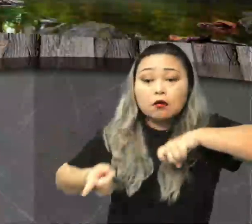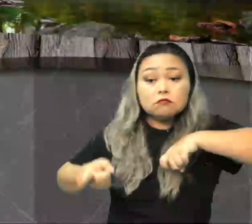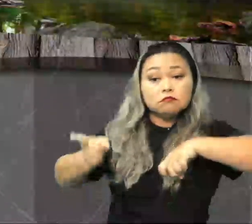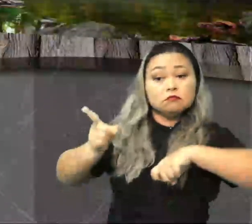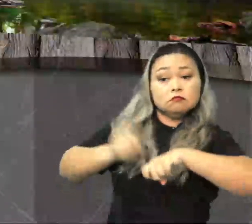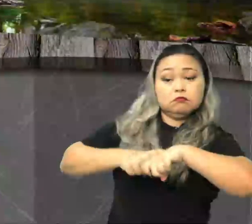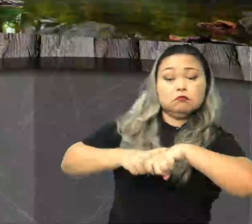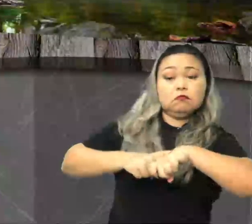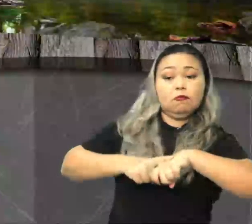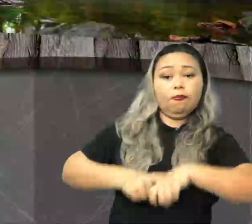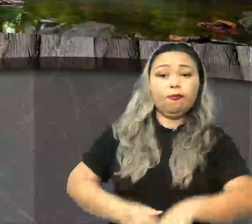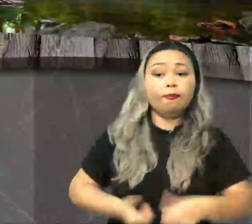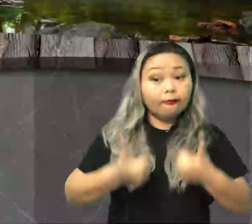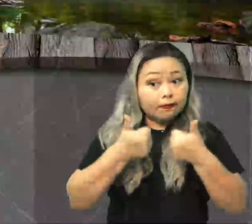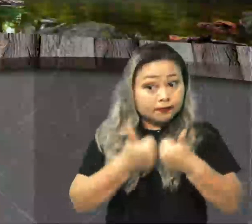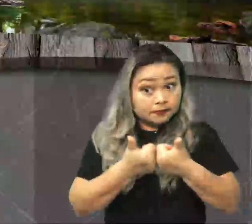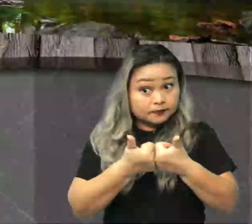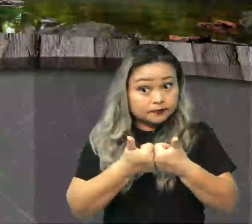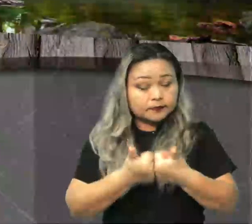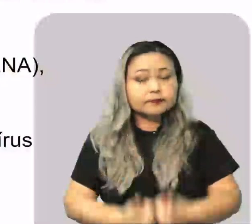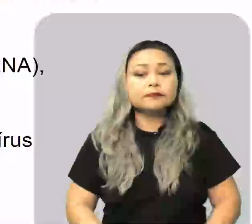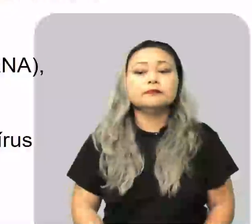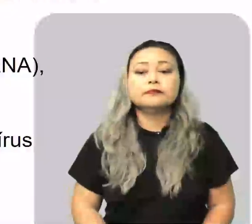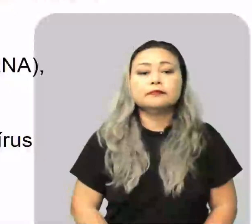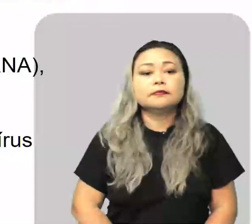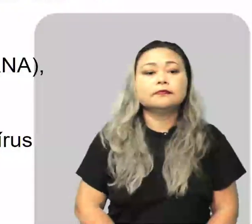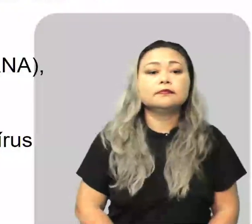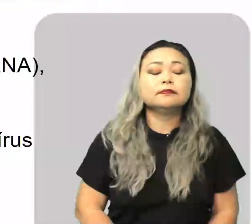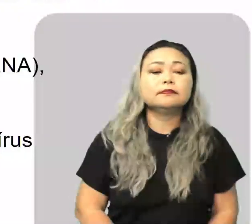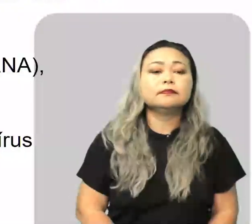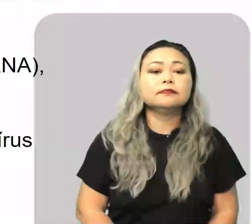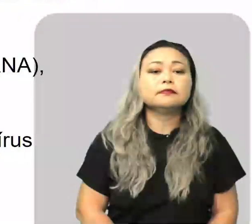ser transmitido, tá bom? Vamos lá.